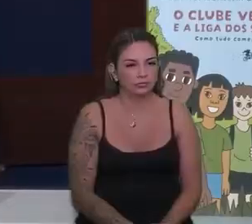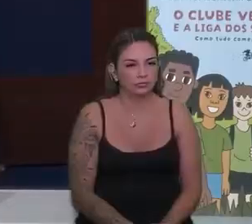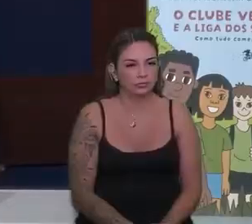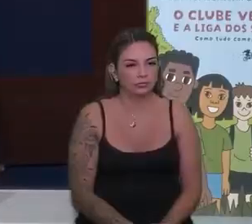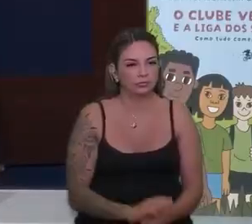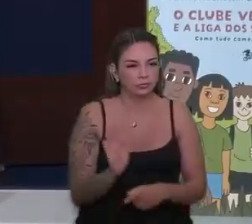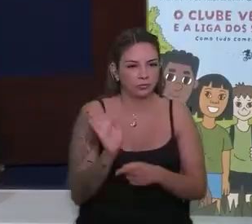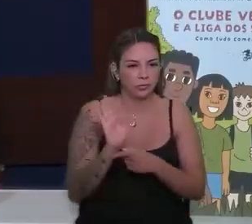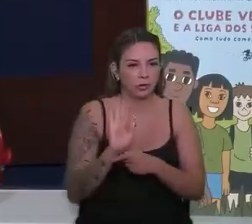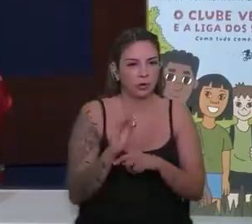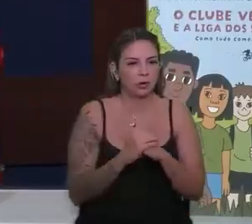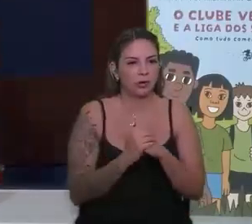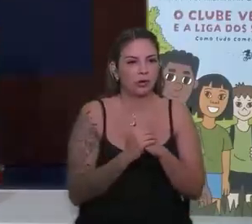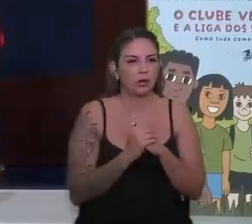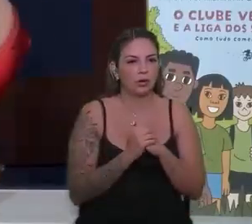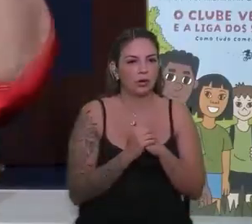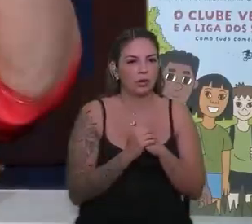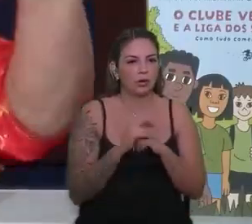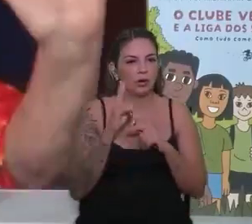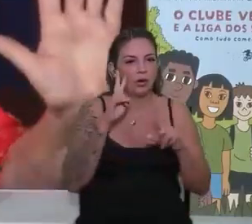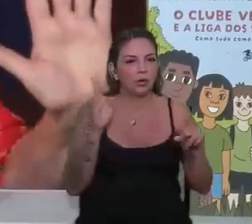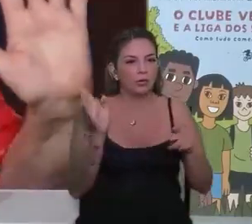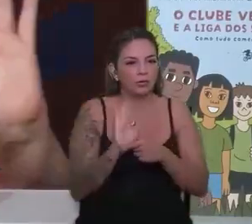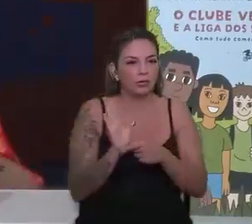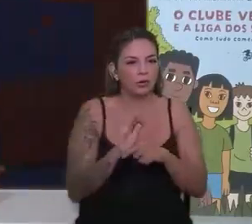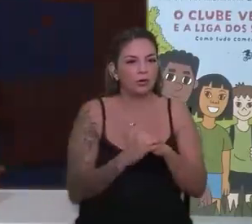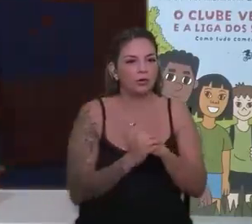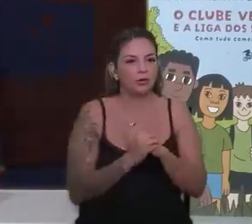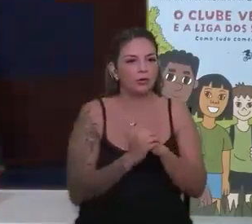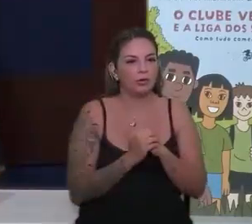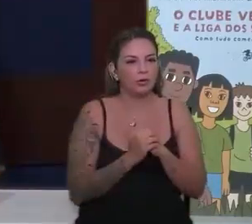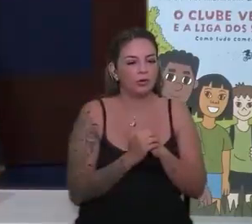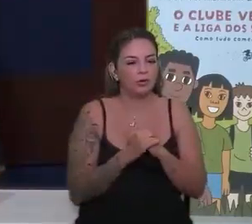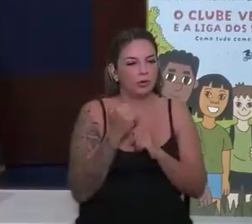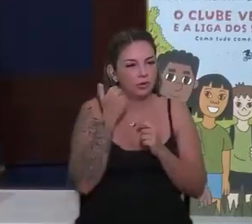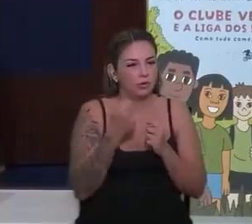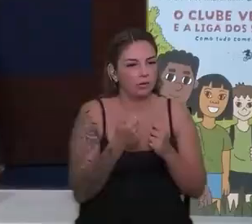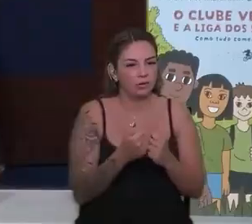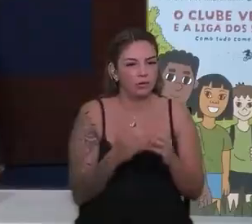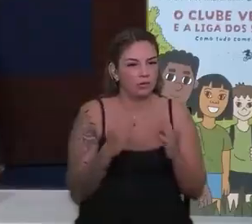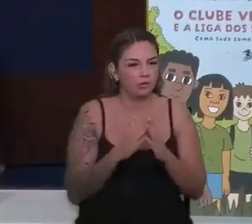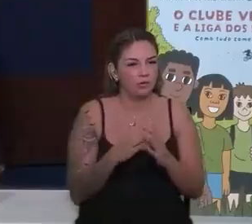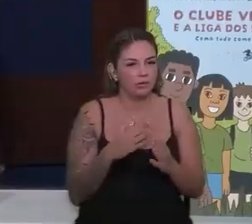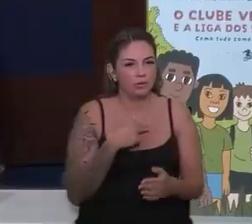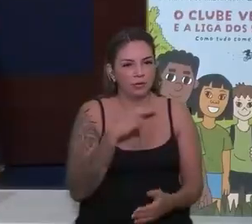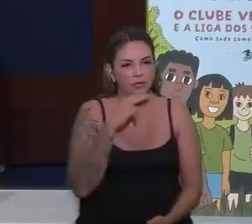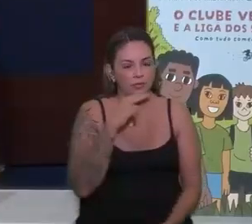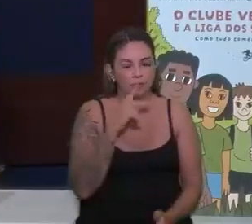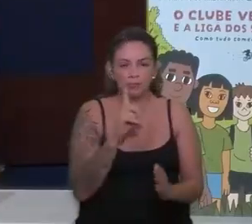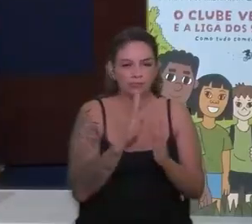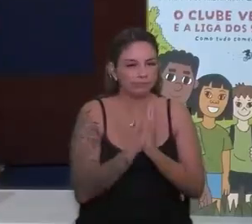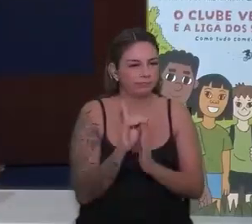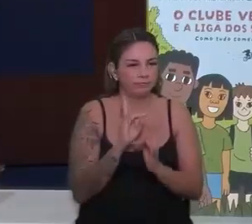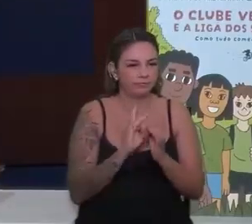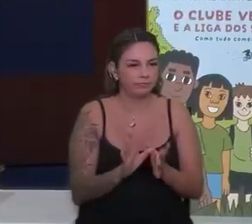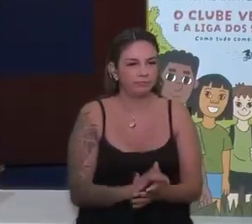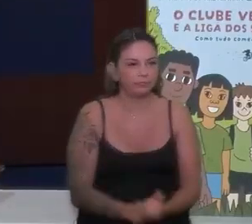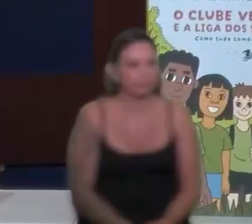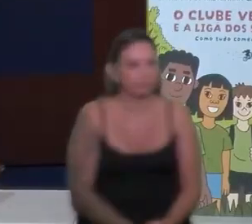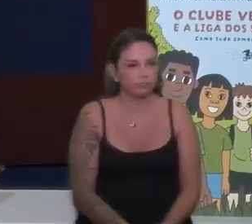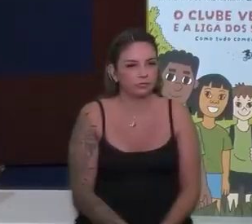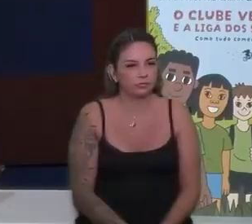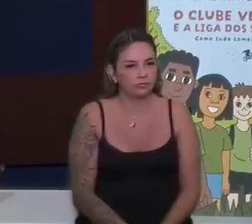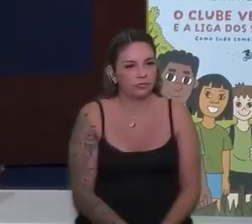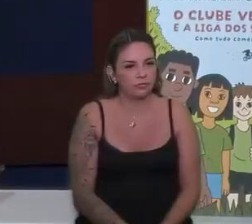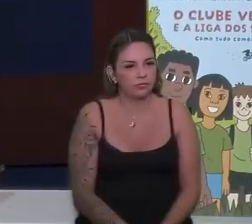é no cinema, na televisão vendo um filme, mas o celular, lá em casa, com meus netos, graças a Deus, não é permitido.